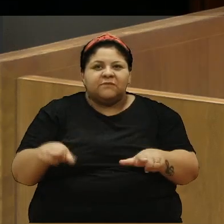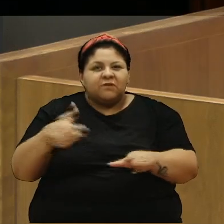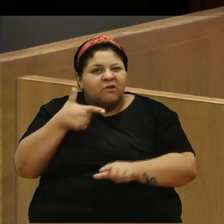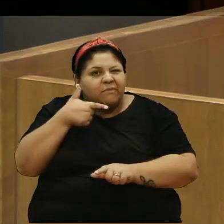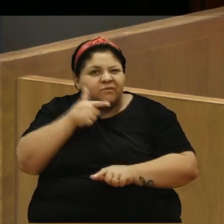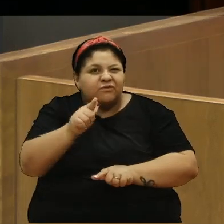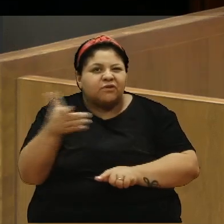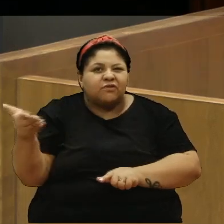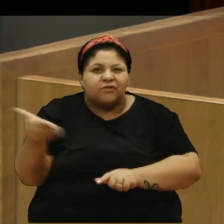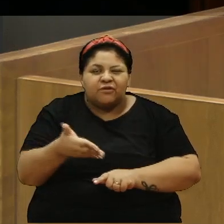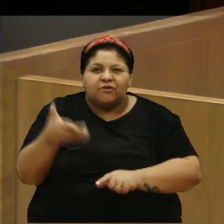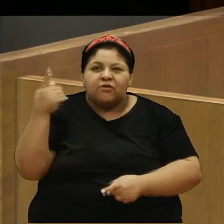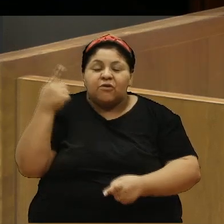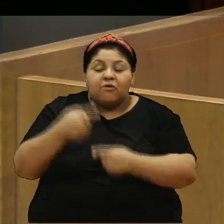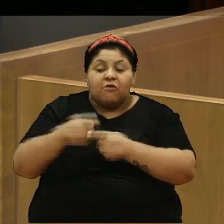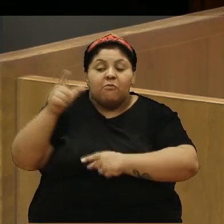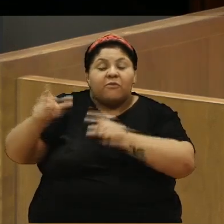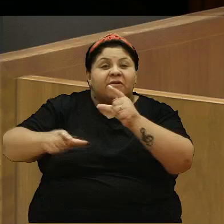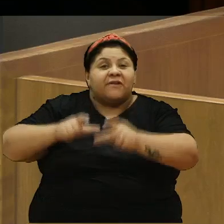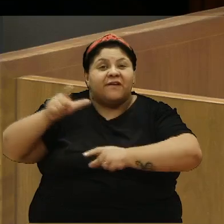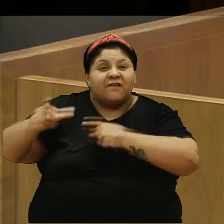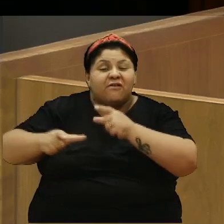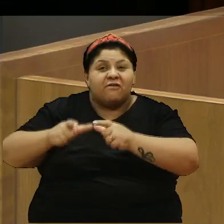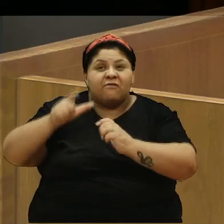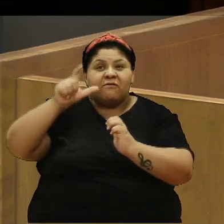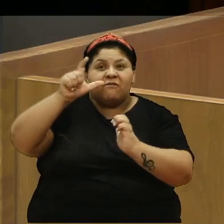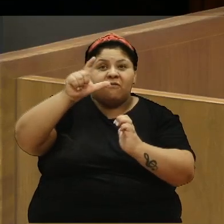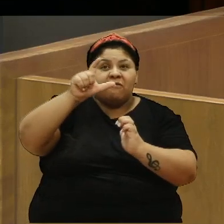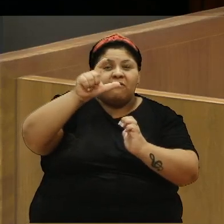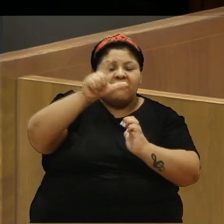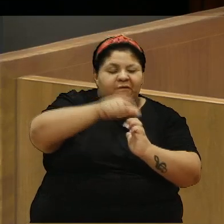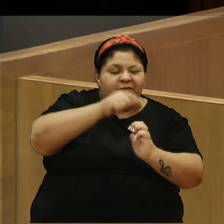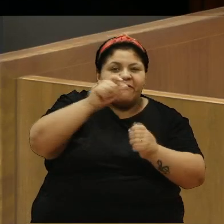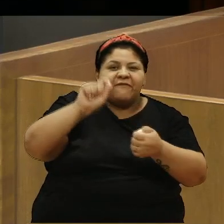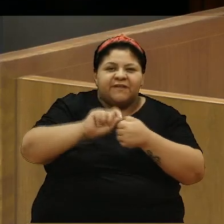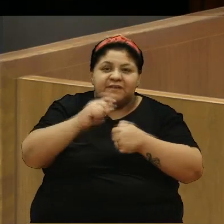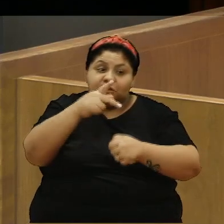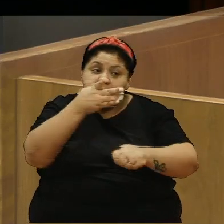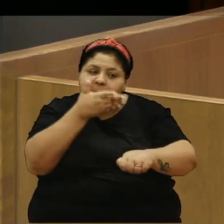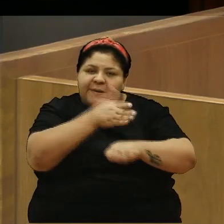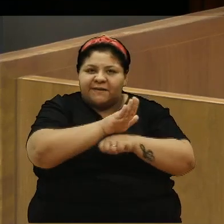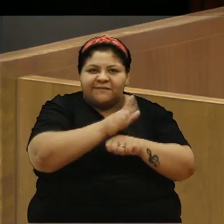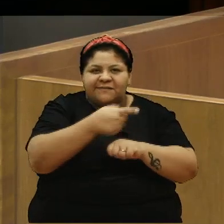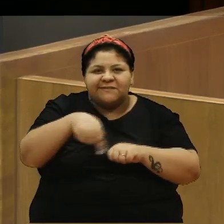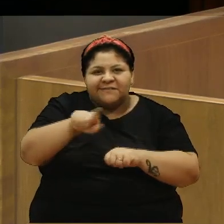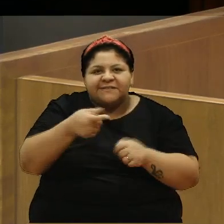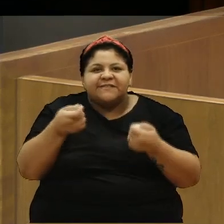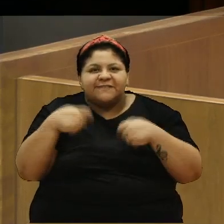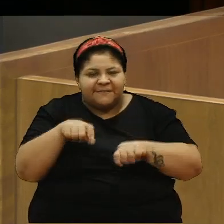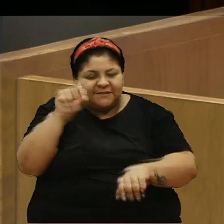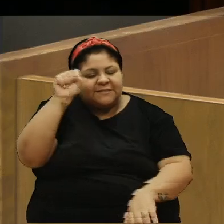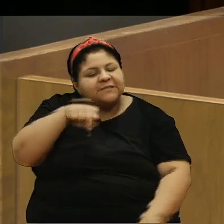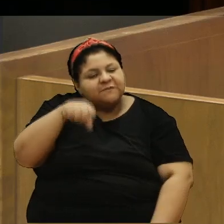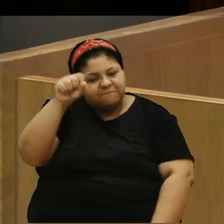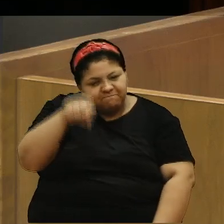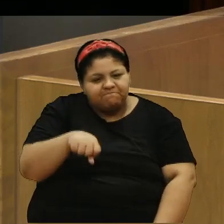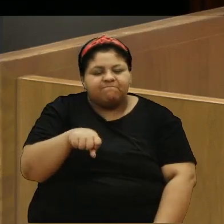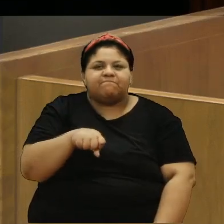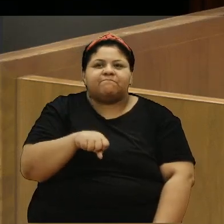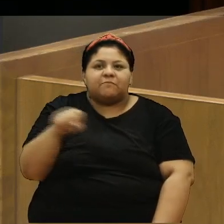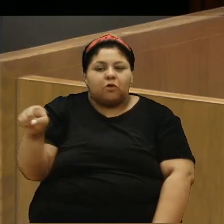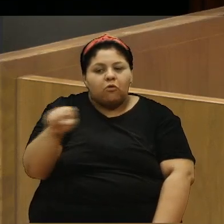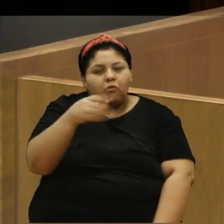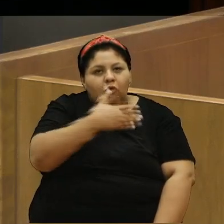conseguindo agora, porque as pessoas, os empreendedores estão fazendo a parte deles. E a gente precisa que, sim, o